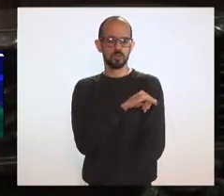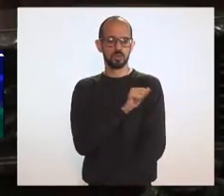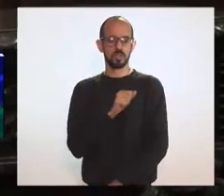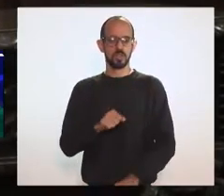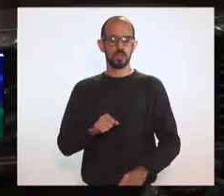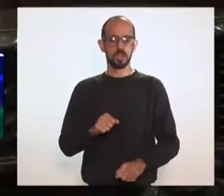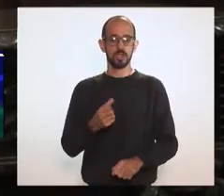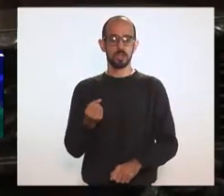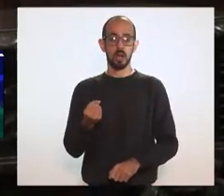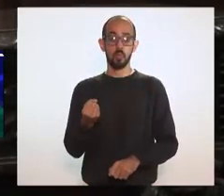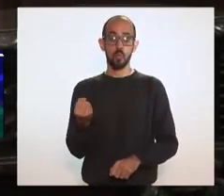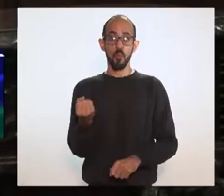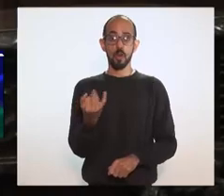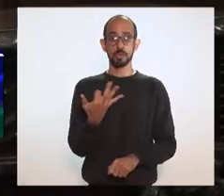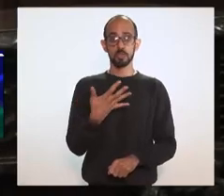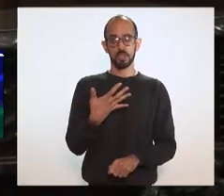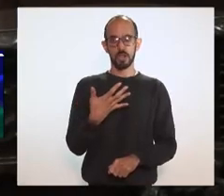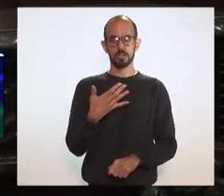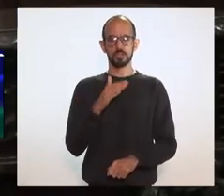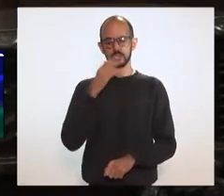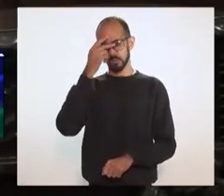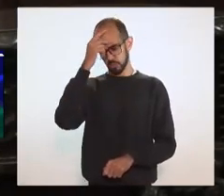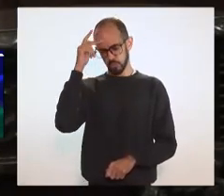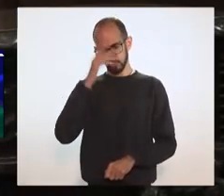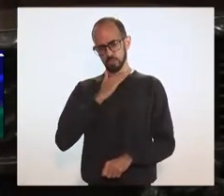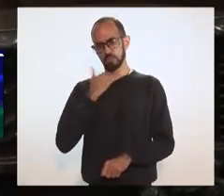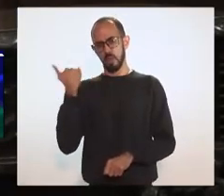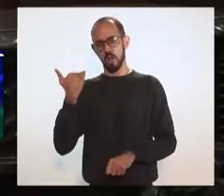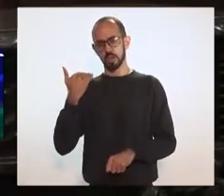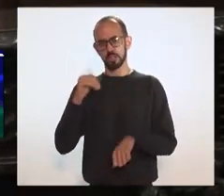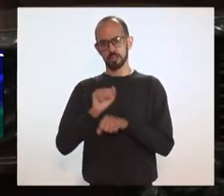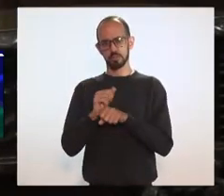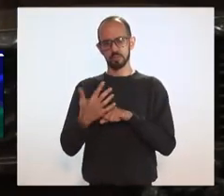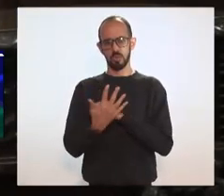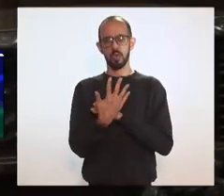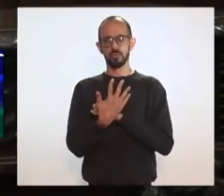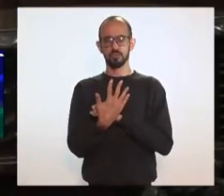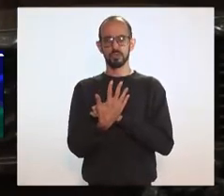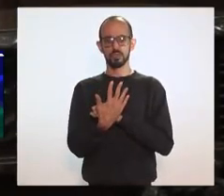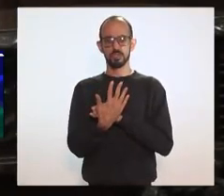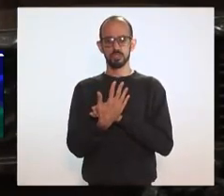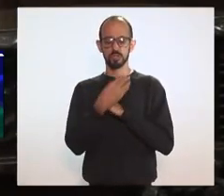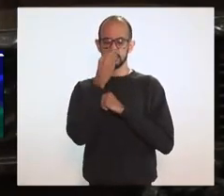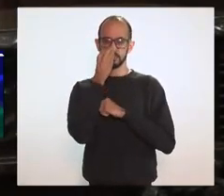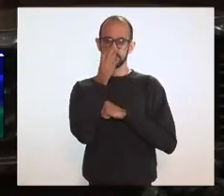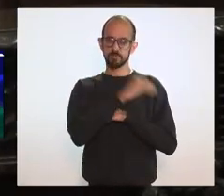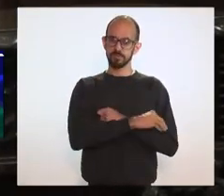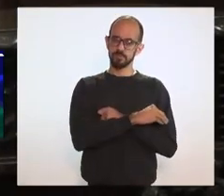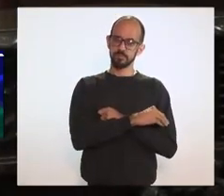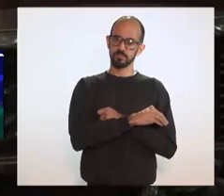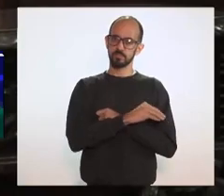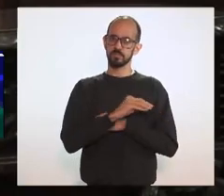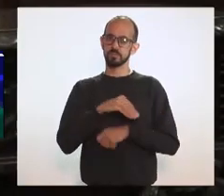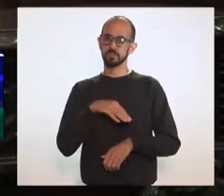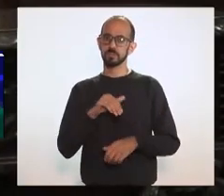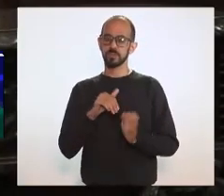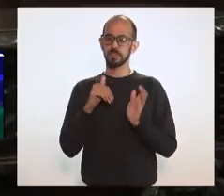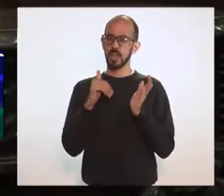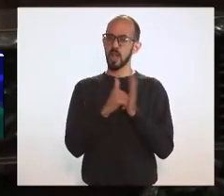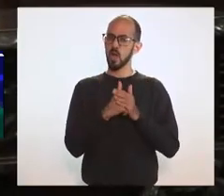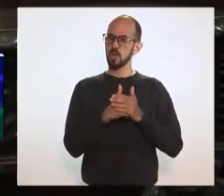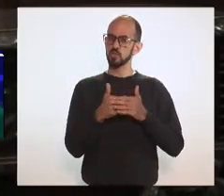pessoas mortas pela Covid, ficou completamente negligenciado, omitido e